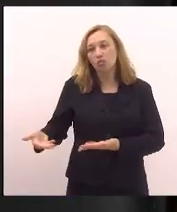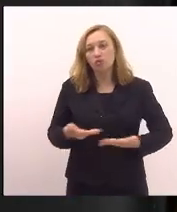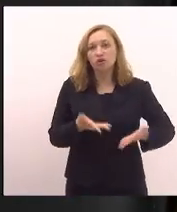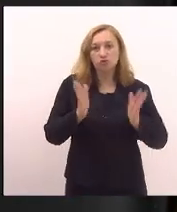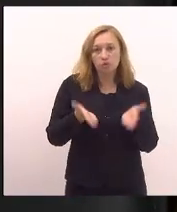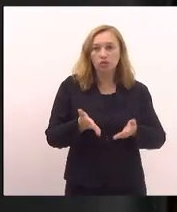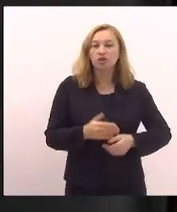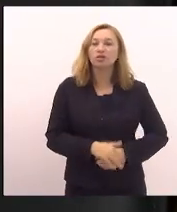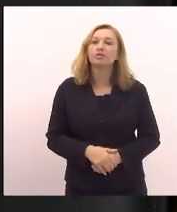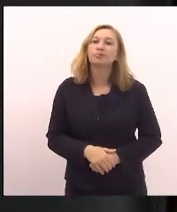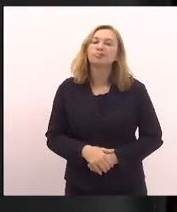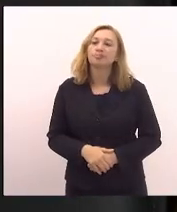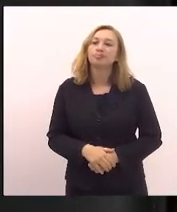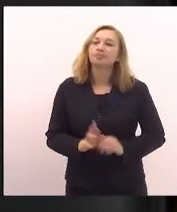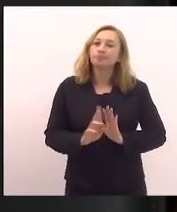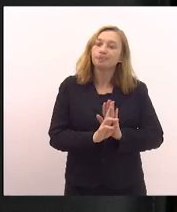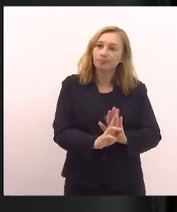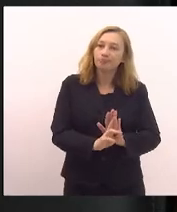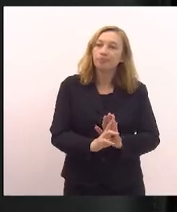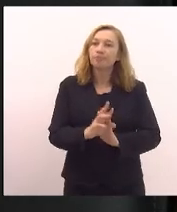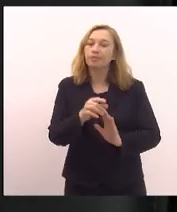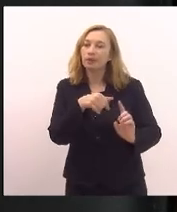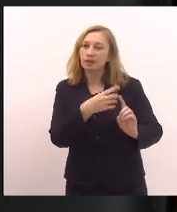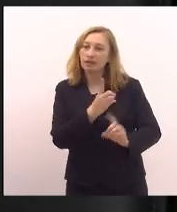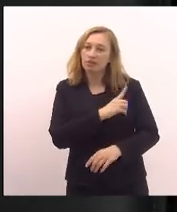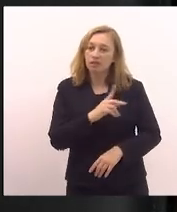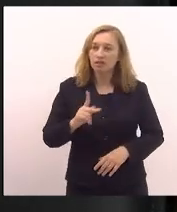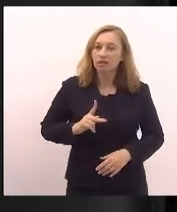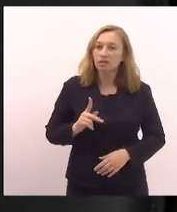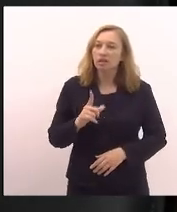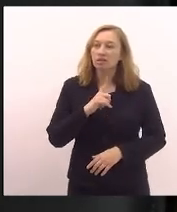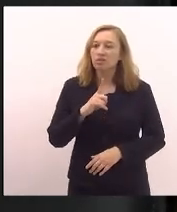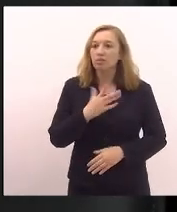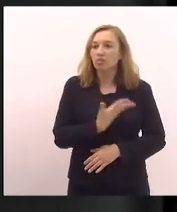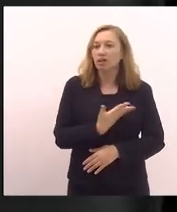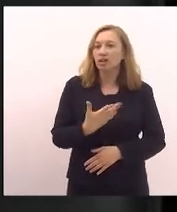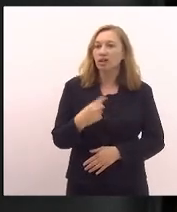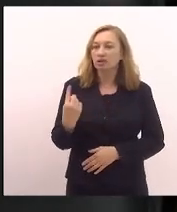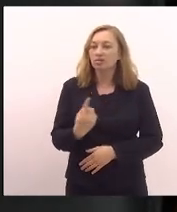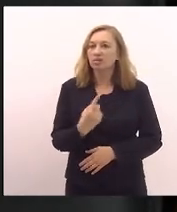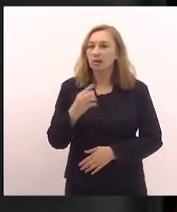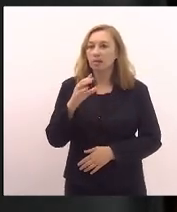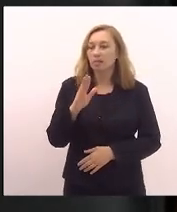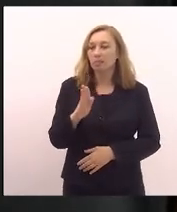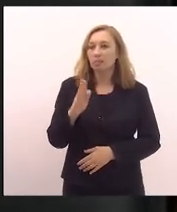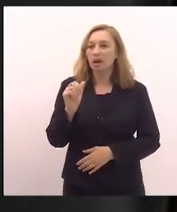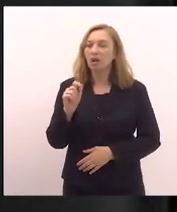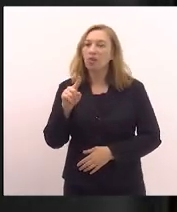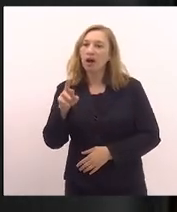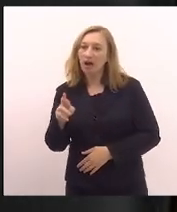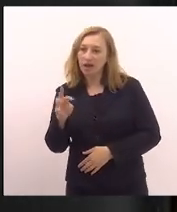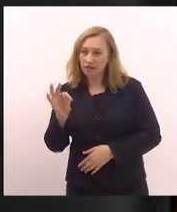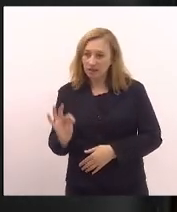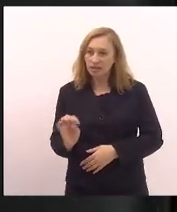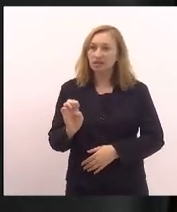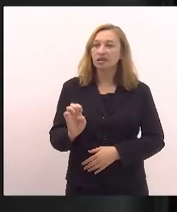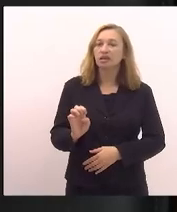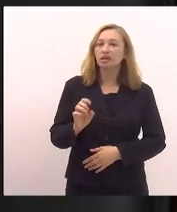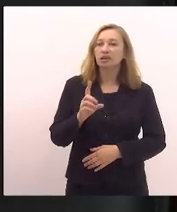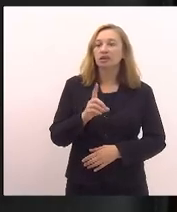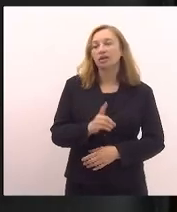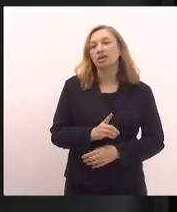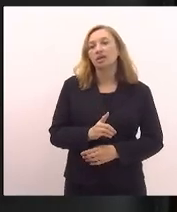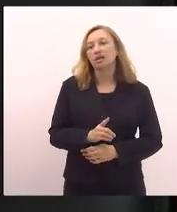hoje, representando a Defensoria Pública. Nós temos uma colega nossa, que é um baluarte da infância, que é a doutora